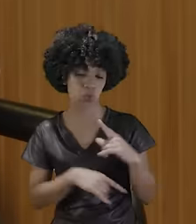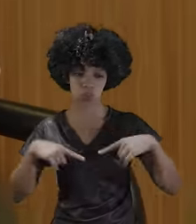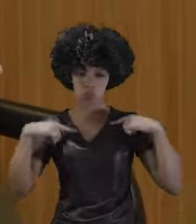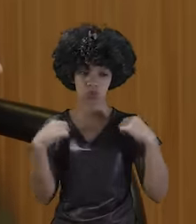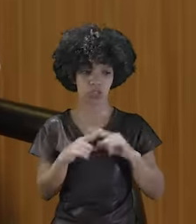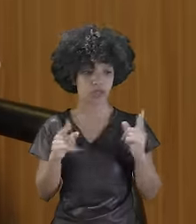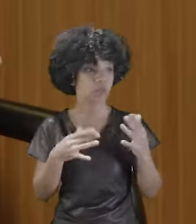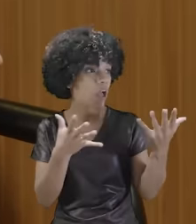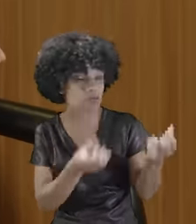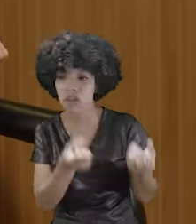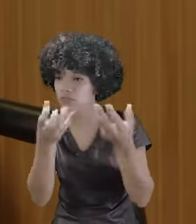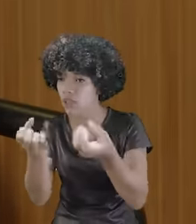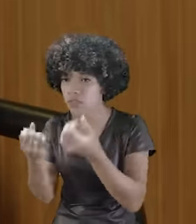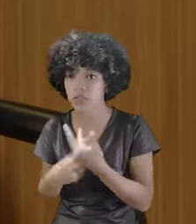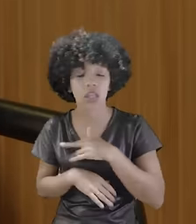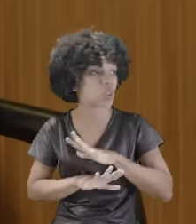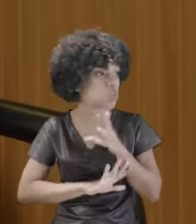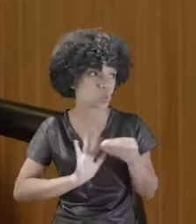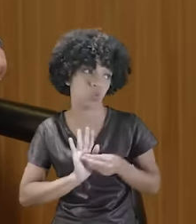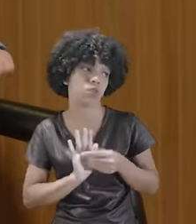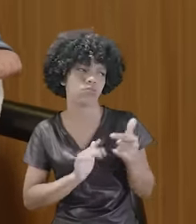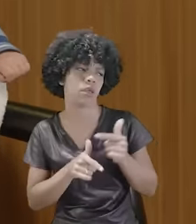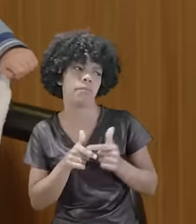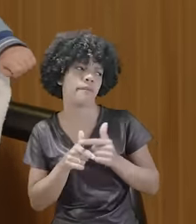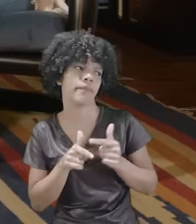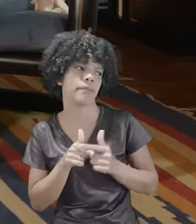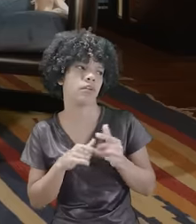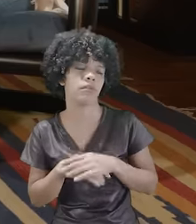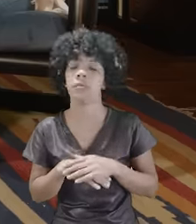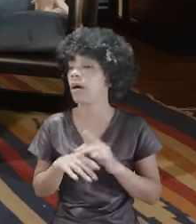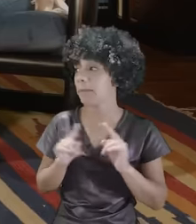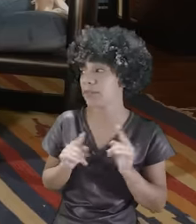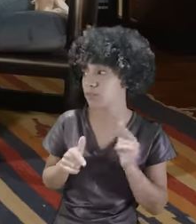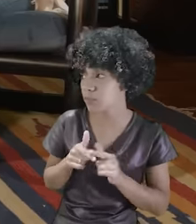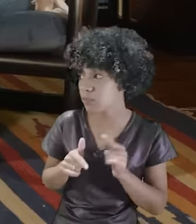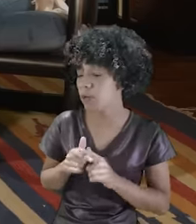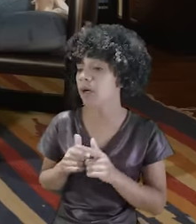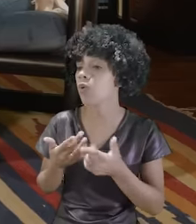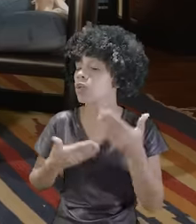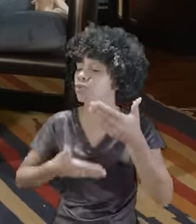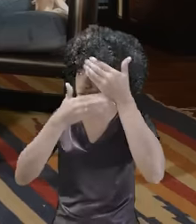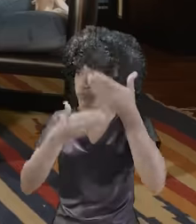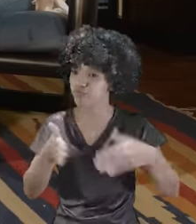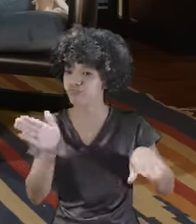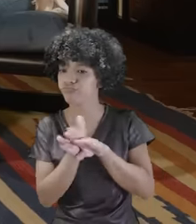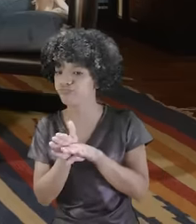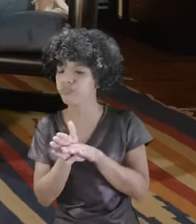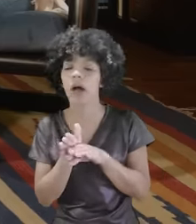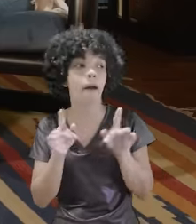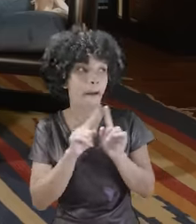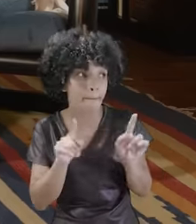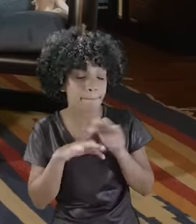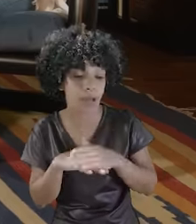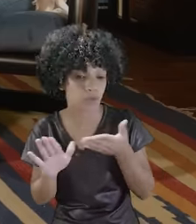lá a gente abraça todos os religião lá não tem problema tipo problema foi quando o estado Islã é tipo